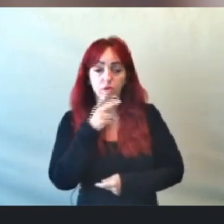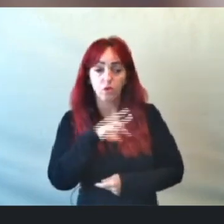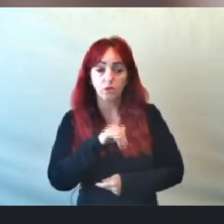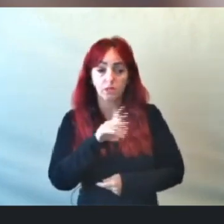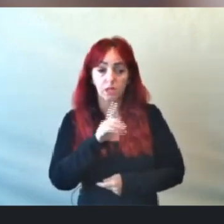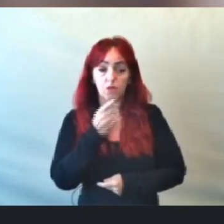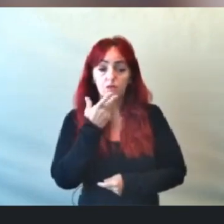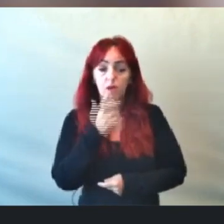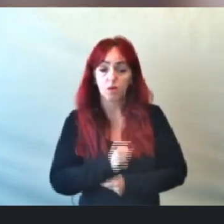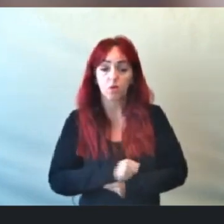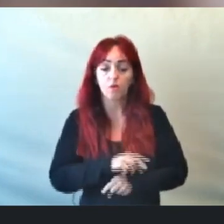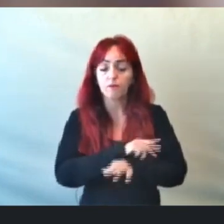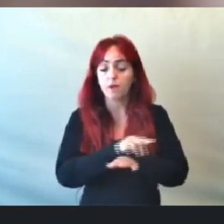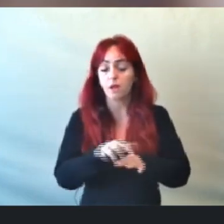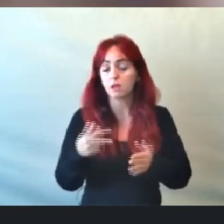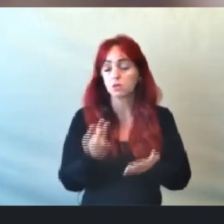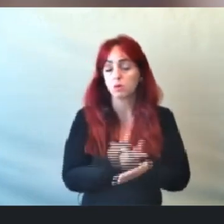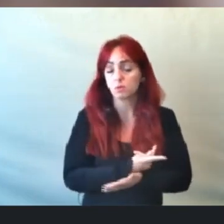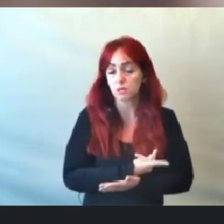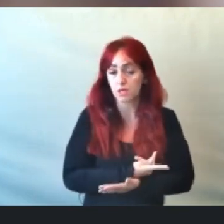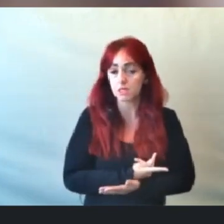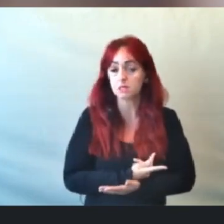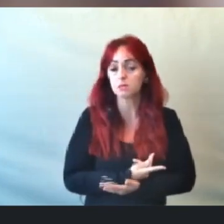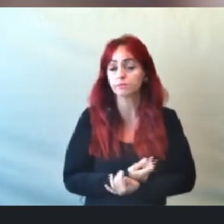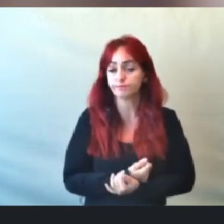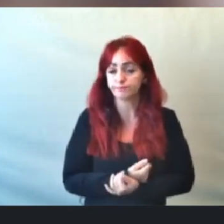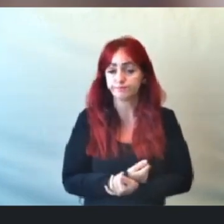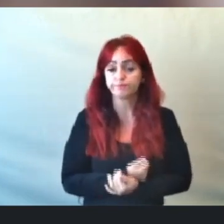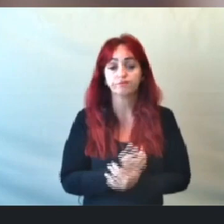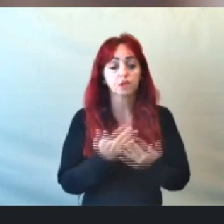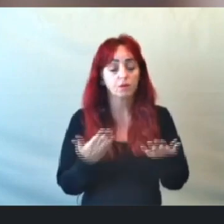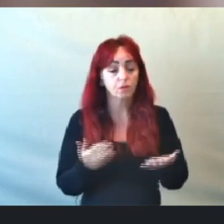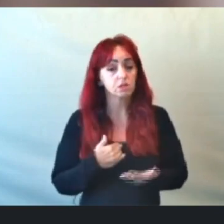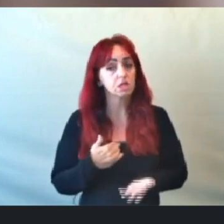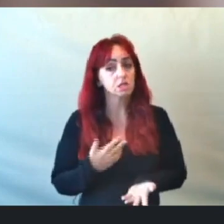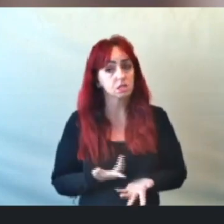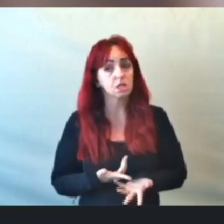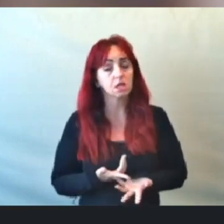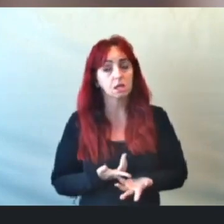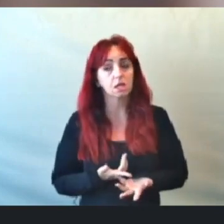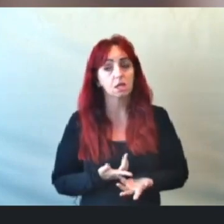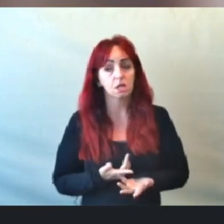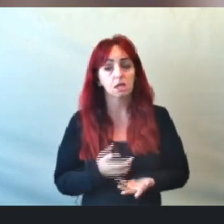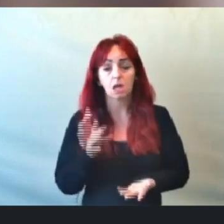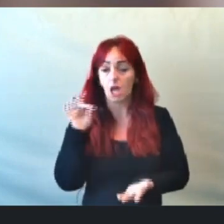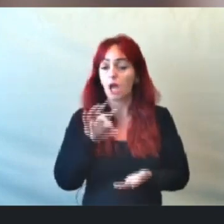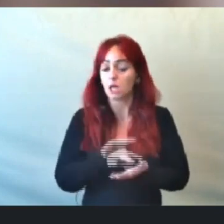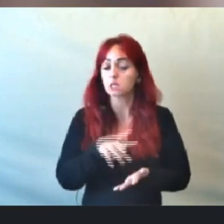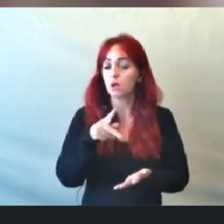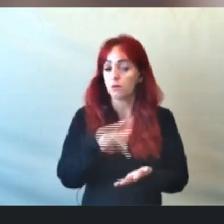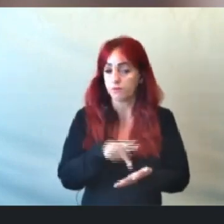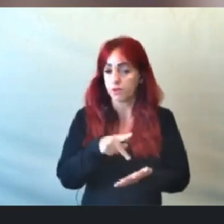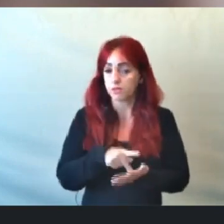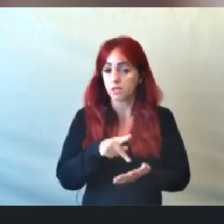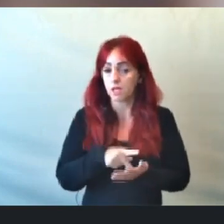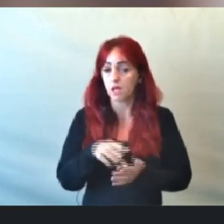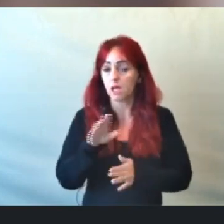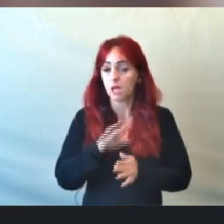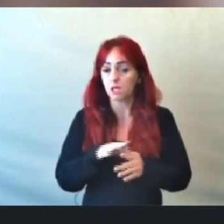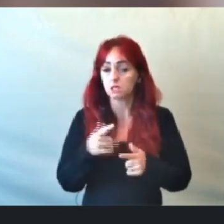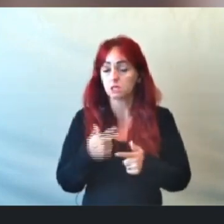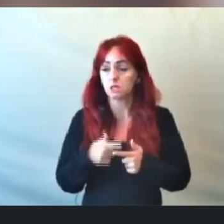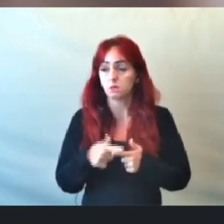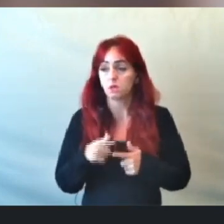acontecem. Então, vocês têm razão quando falam, sim, é verdade, em muitos casos não foi atingida a classe nível 3.